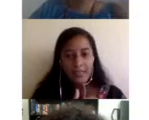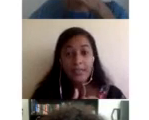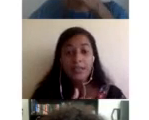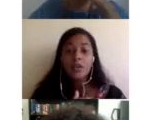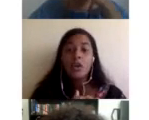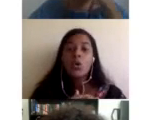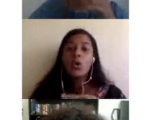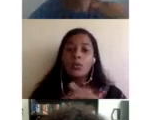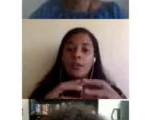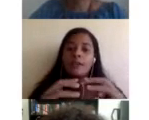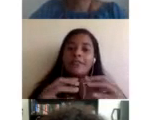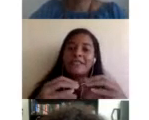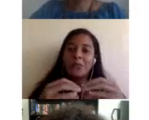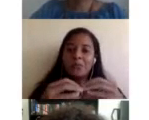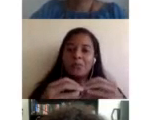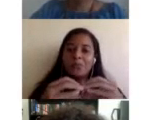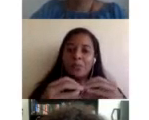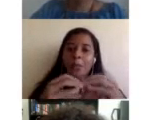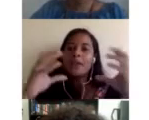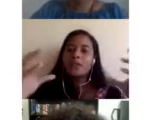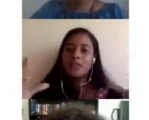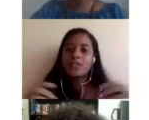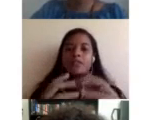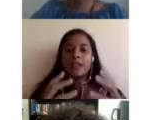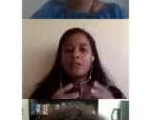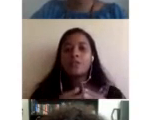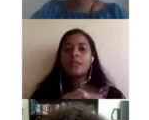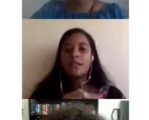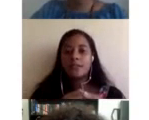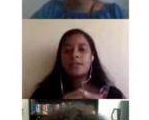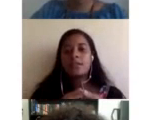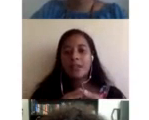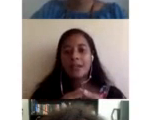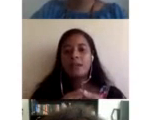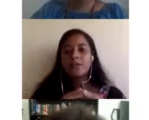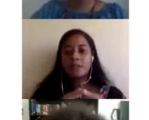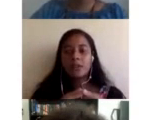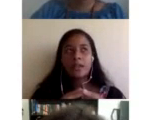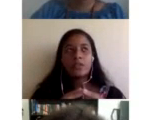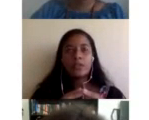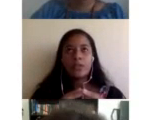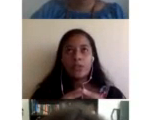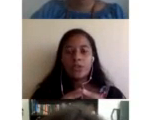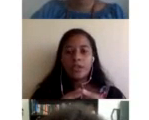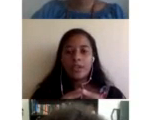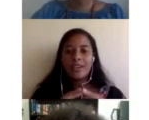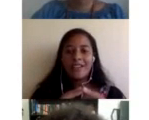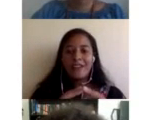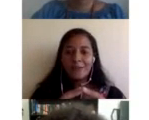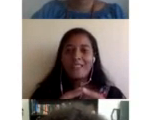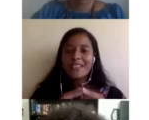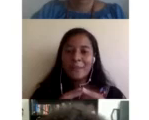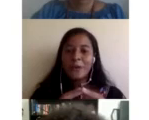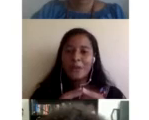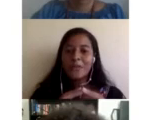3 escolas parceiras, como fazer um momento, uma atividade de culminância desses trabalhos. Então, acredito que a gente